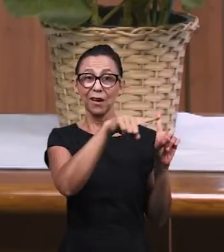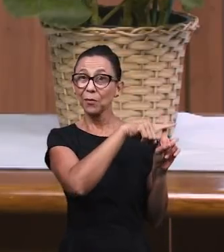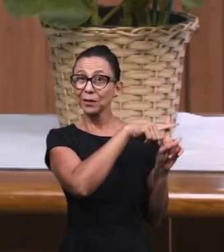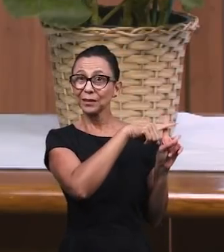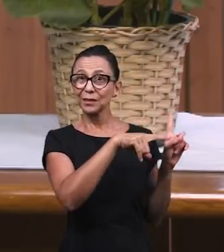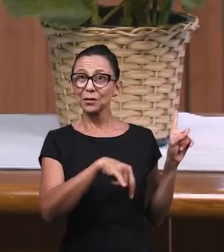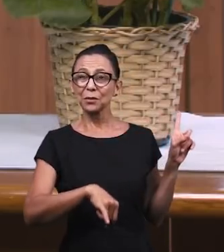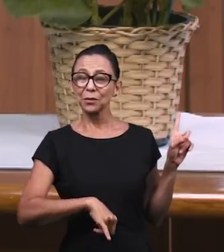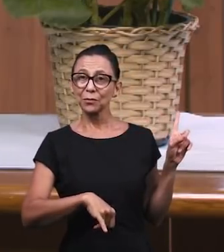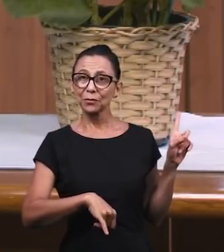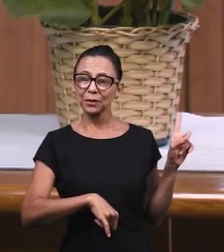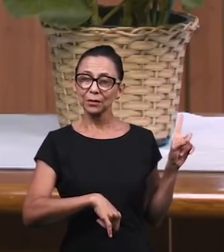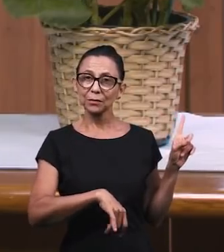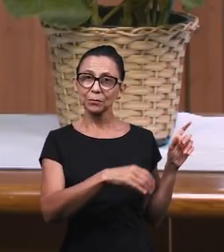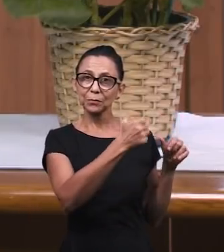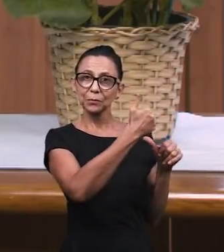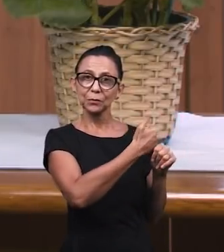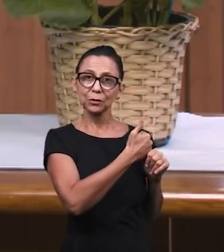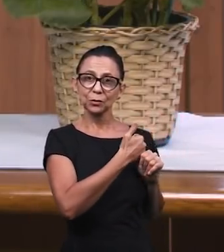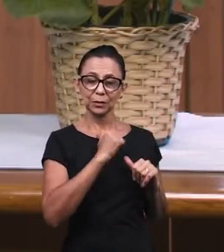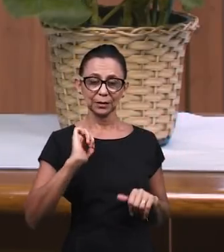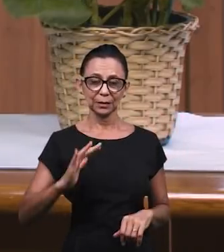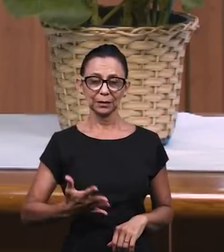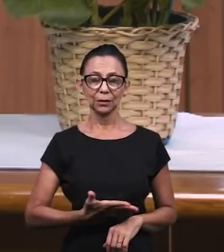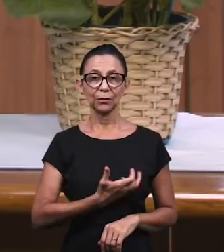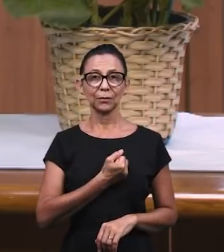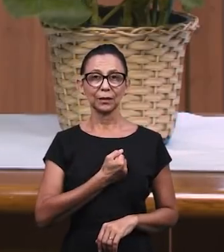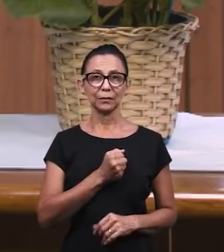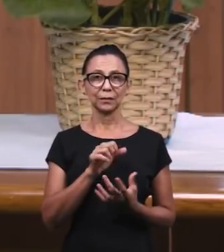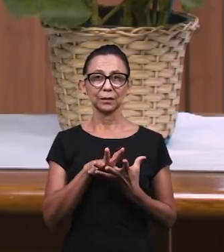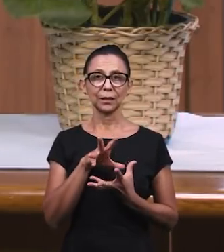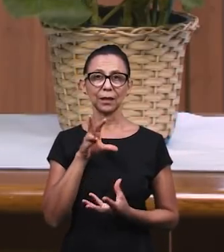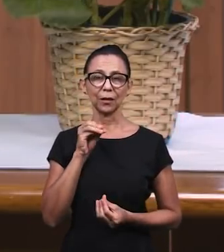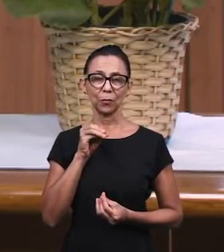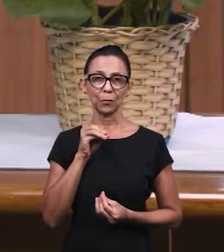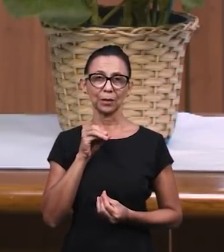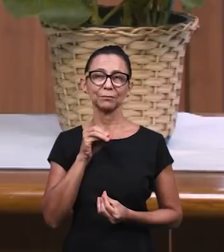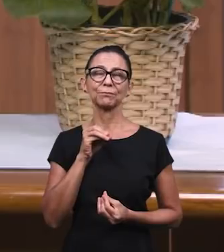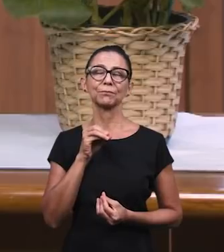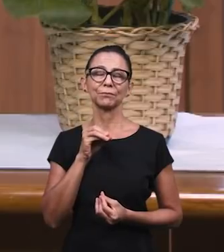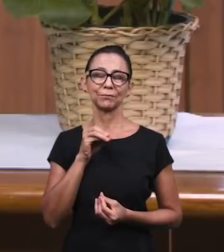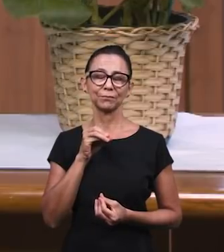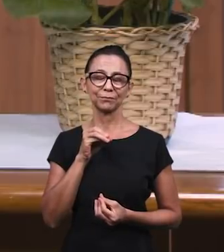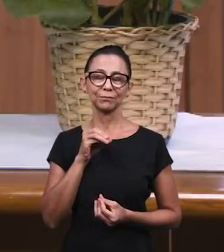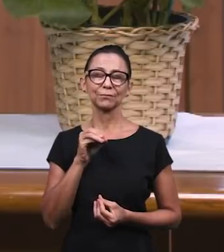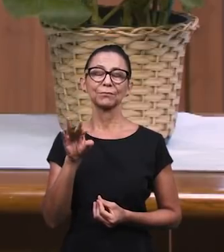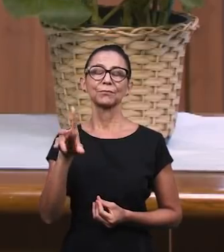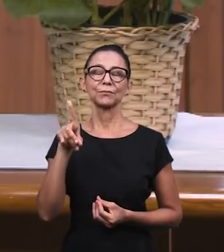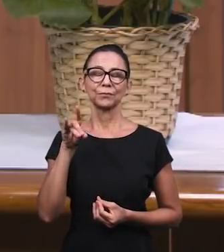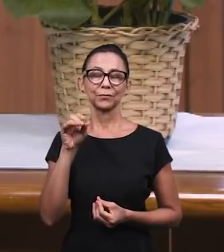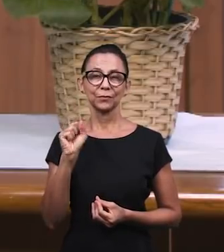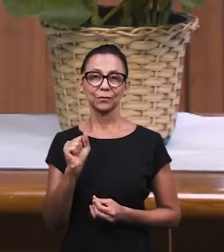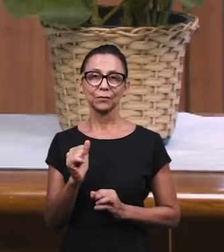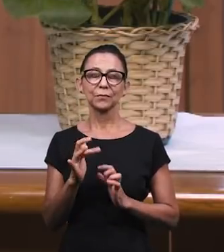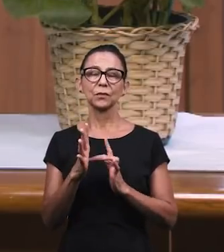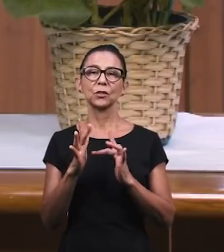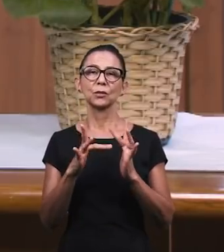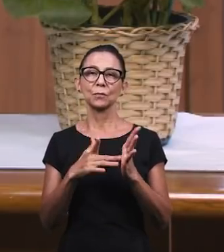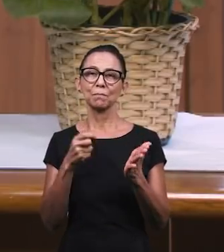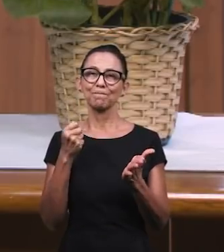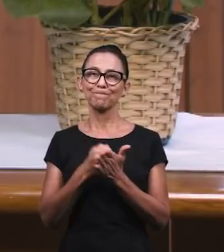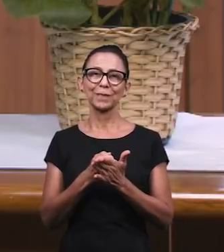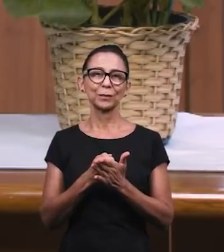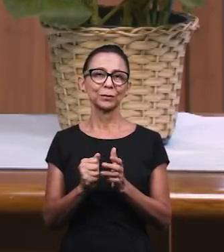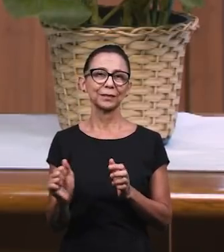nosso remidor. Então, a igreja, nessa hora, ela expressa a gratidão, porque um dia o Senhor Jesus, o nosso